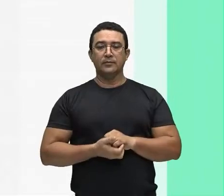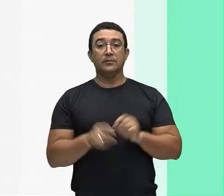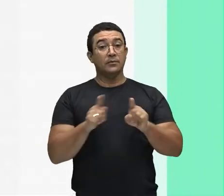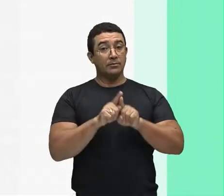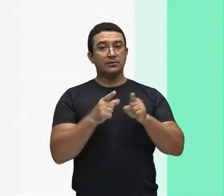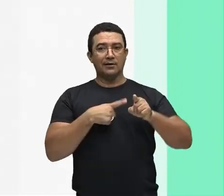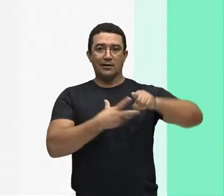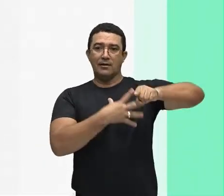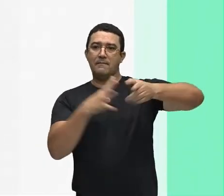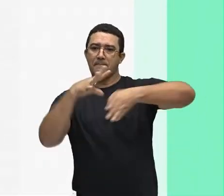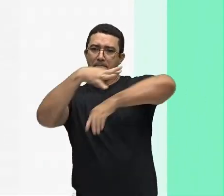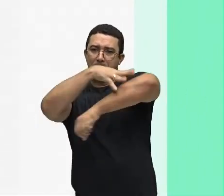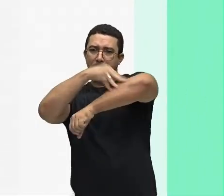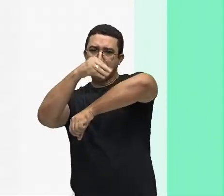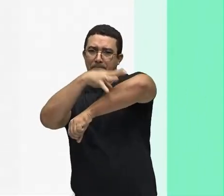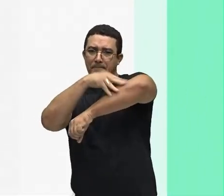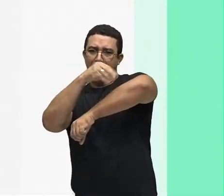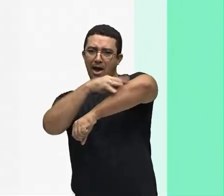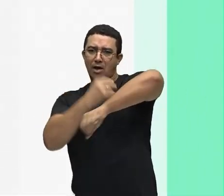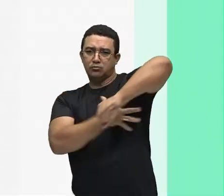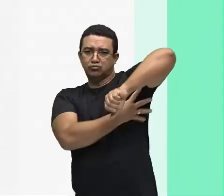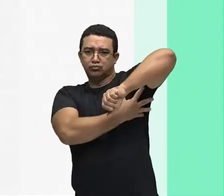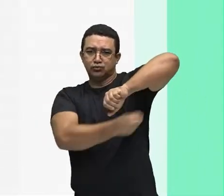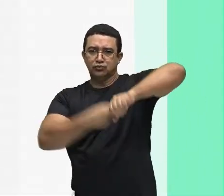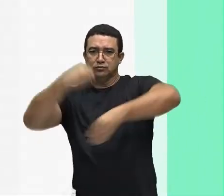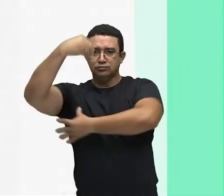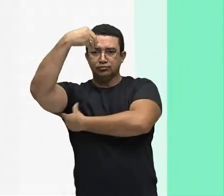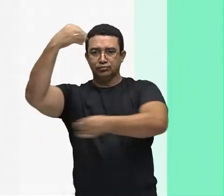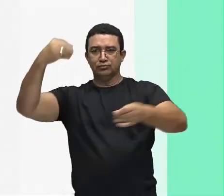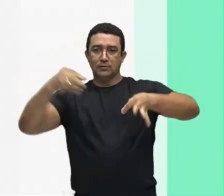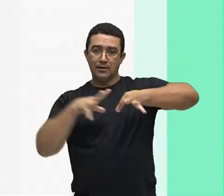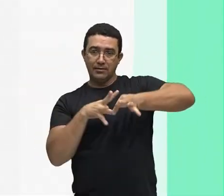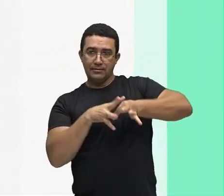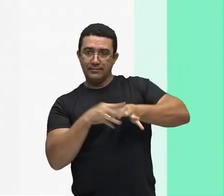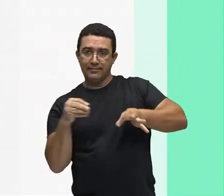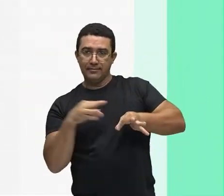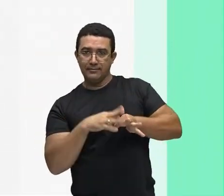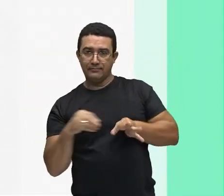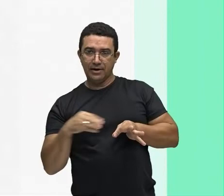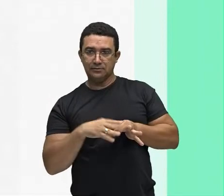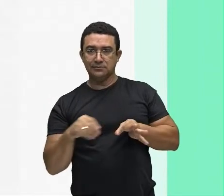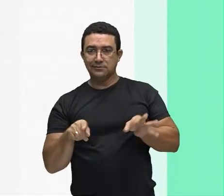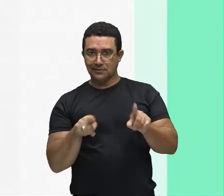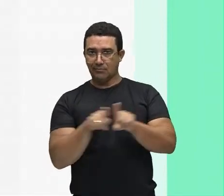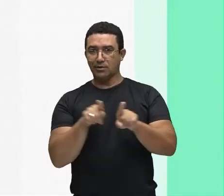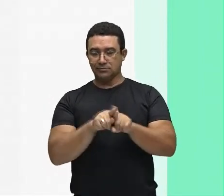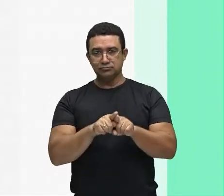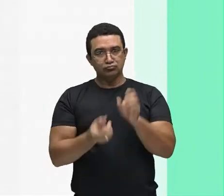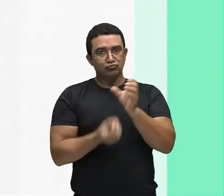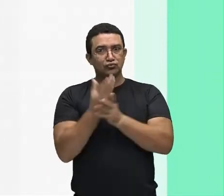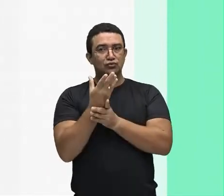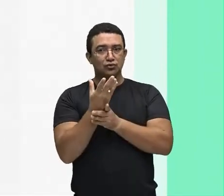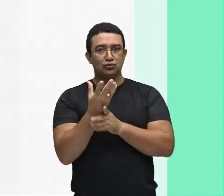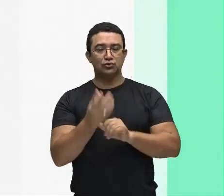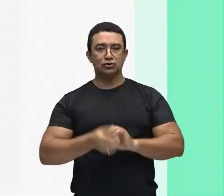de pelos, esses pelos que aparecerão tanto na região das axilas quanto na região